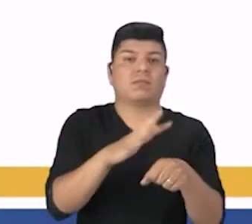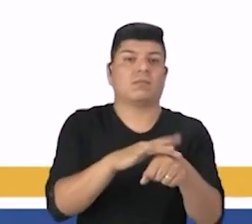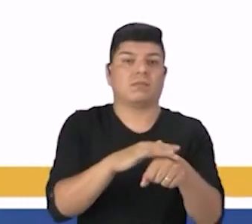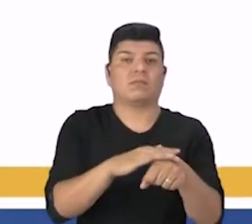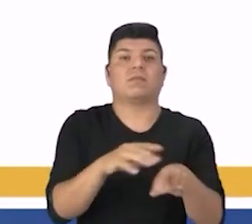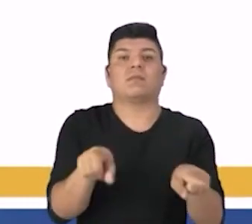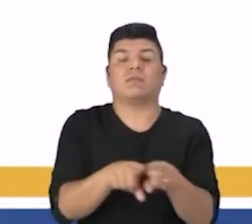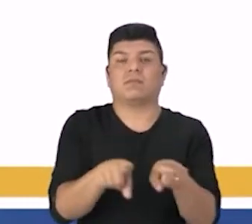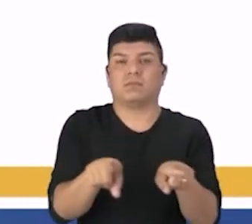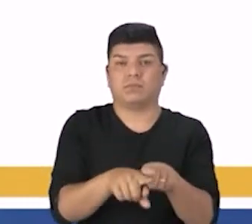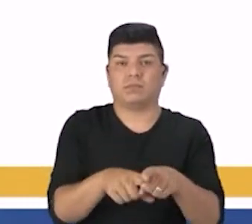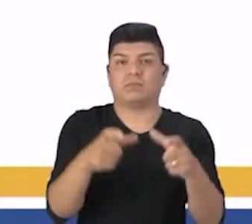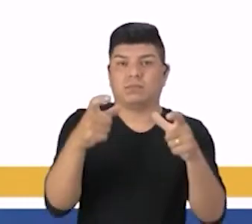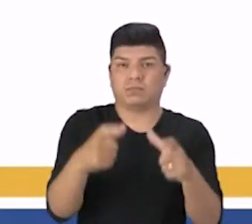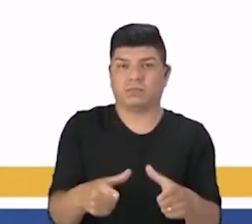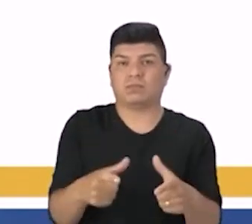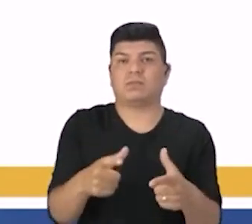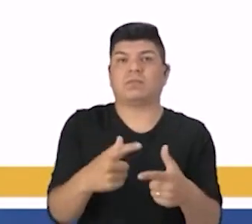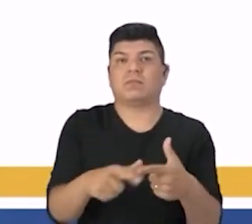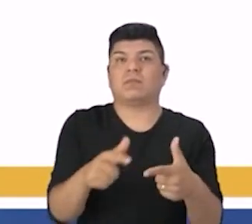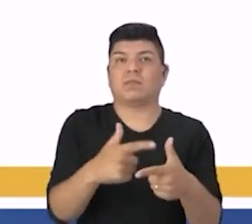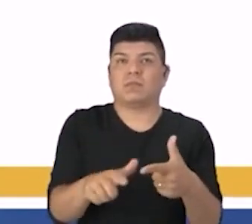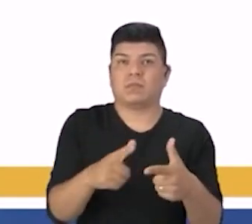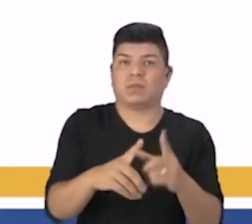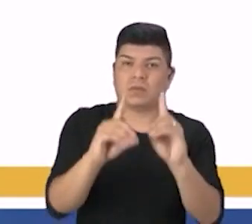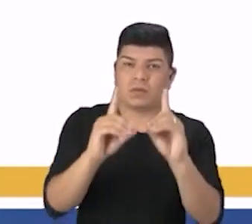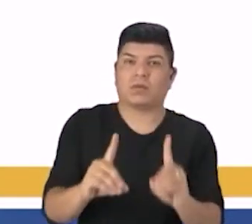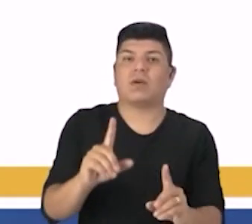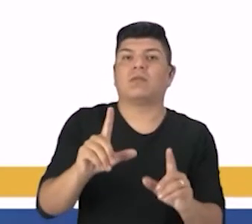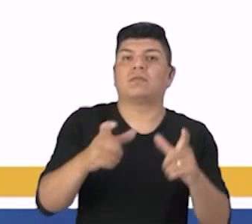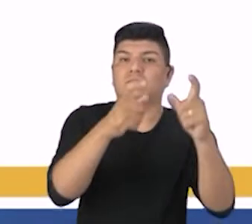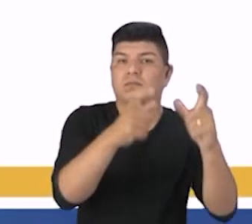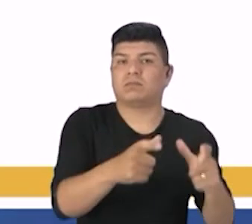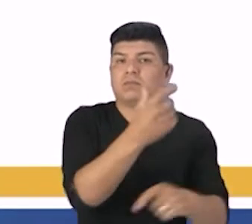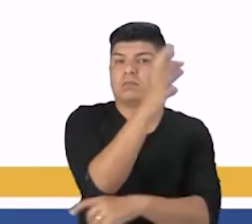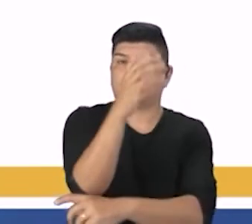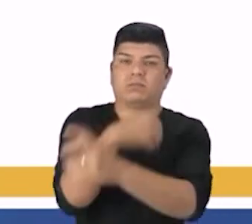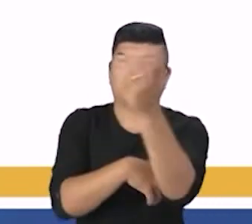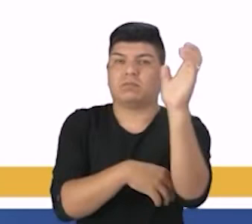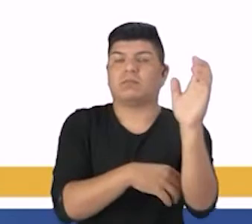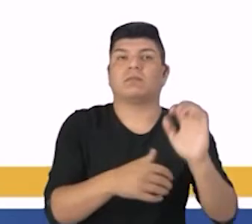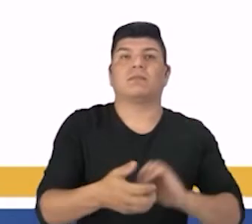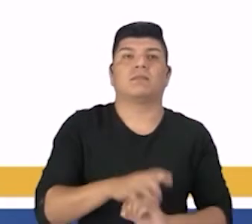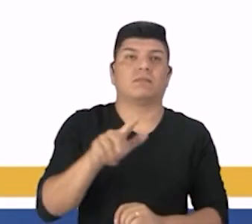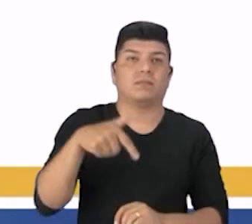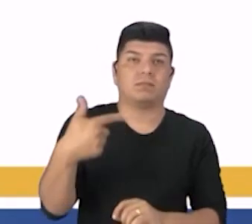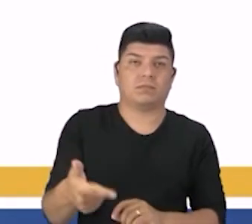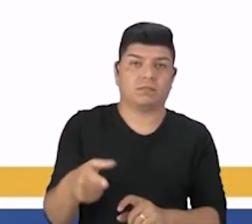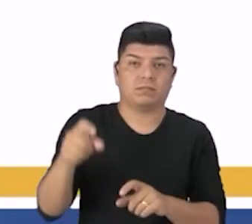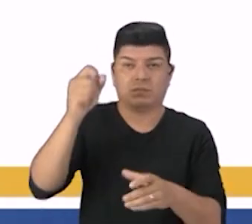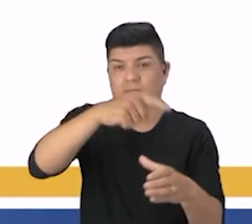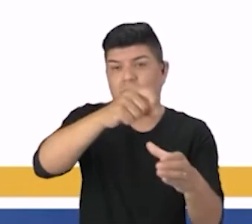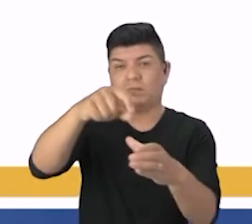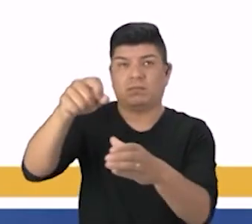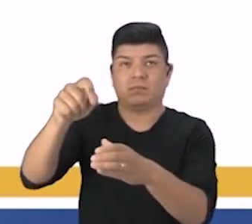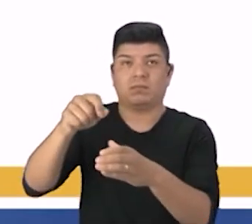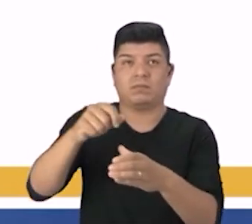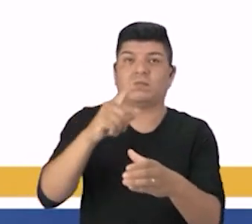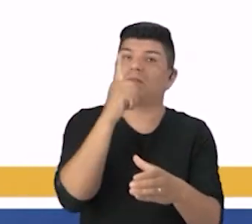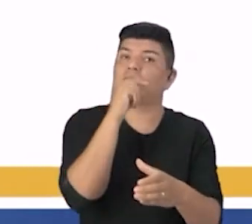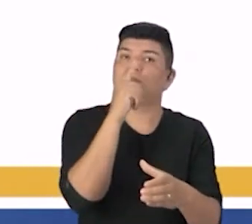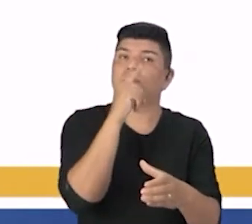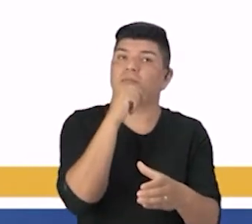doenças além de localizar deficiência nutricional no parte específica da lavoura e na outra agricultura